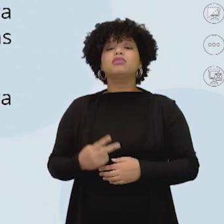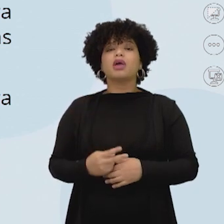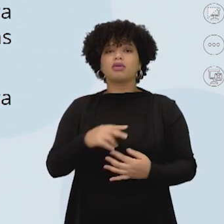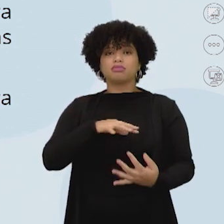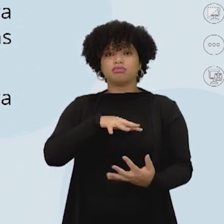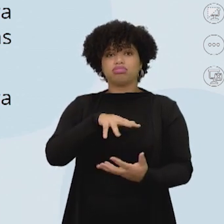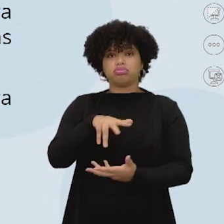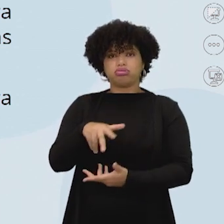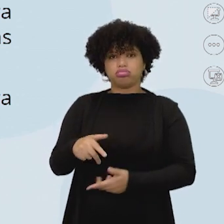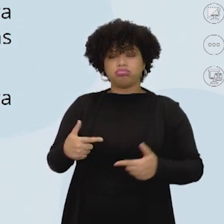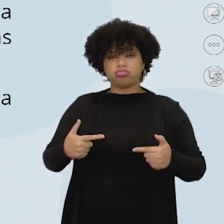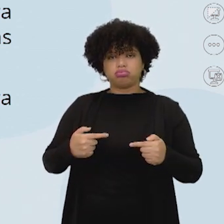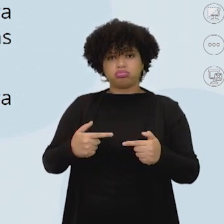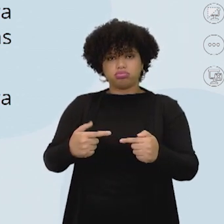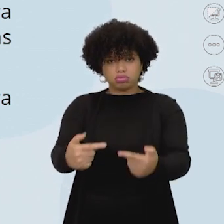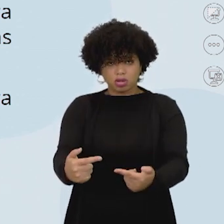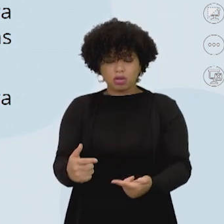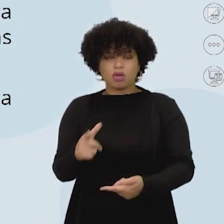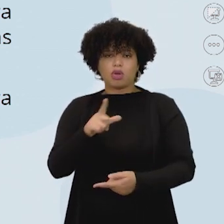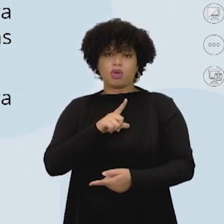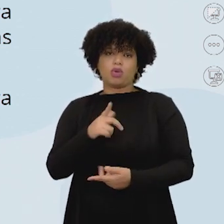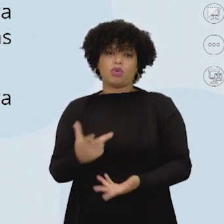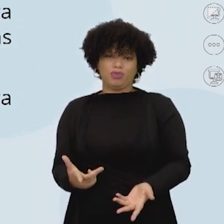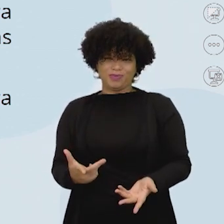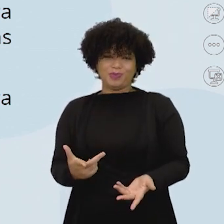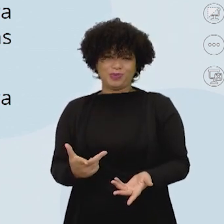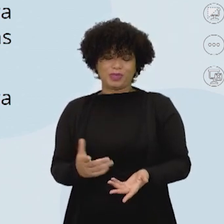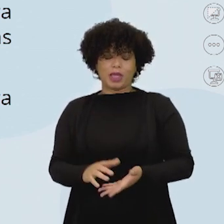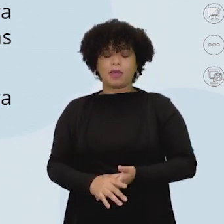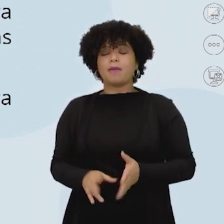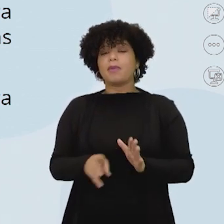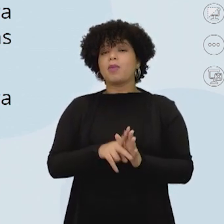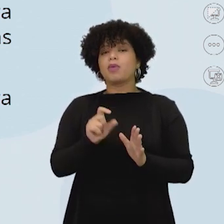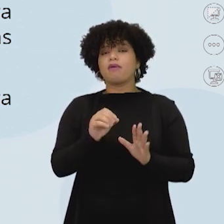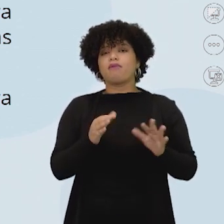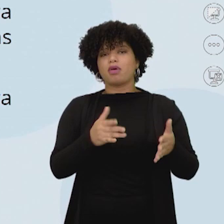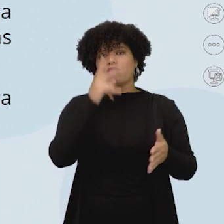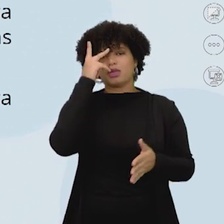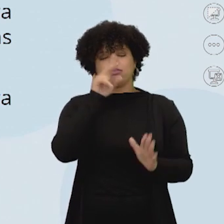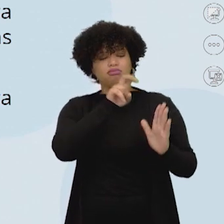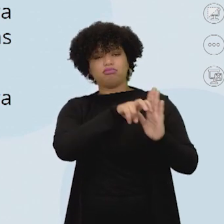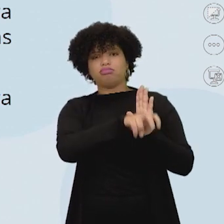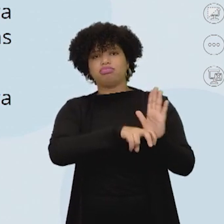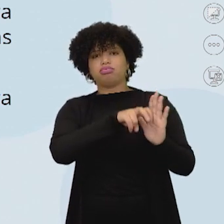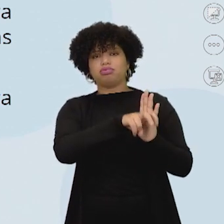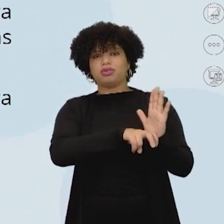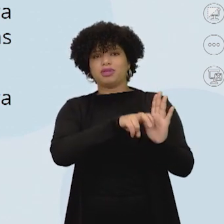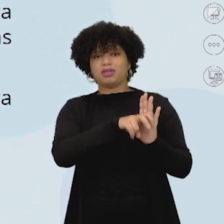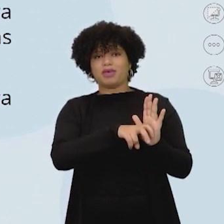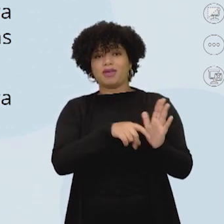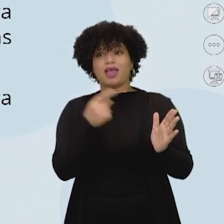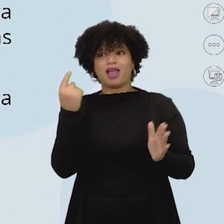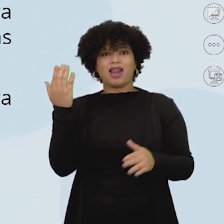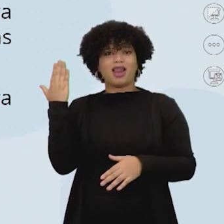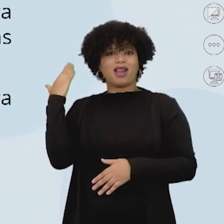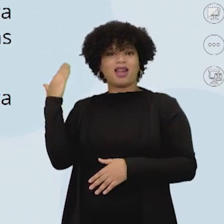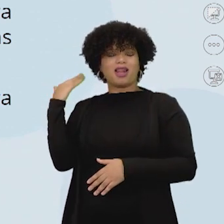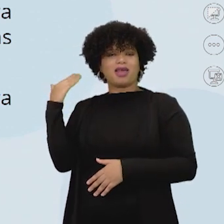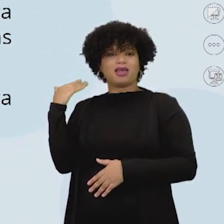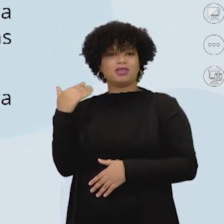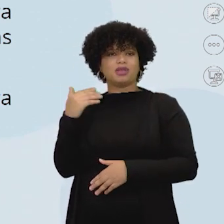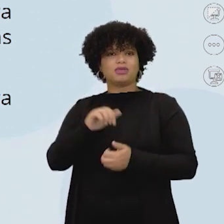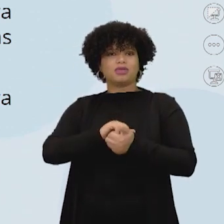aconteceu foi para atletas em cadeiras de rodas, né? Então, a gente pensa assim, então já iniciou esse esporte